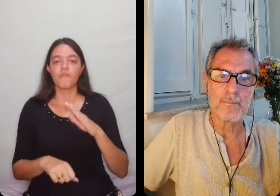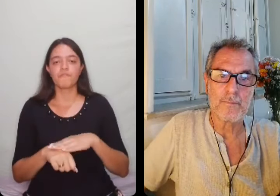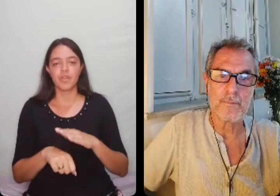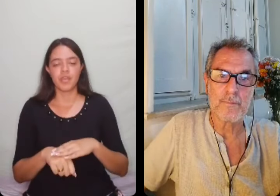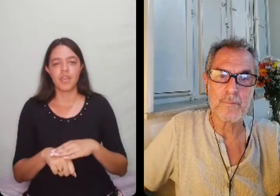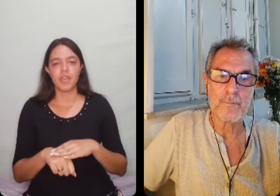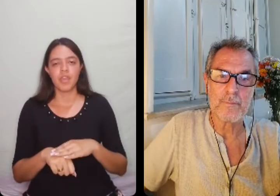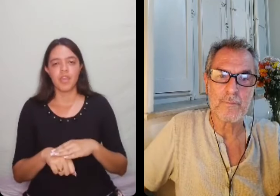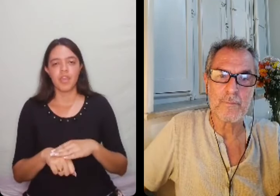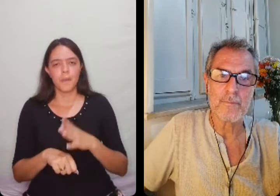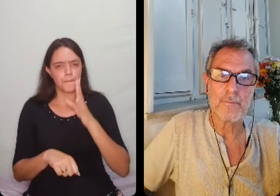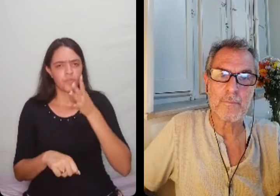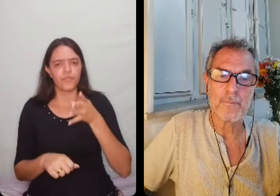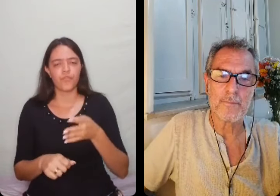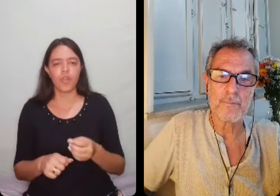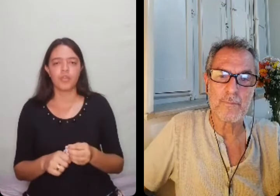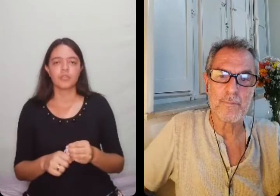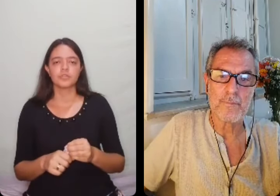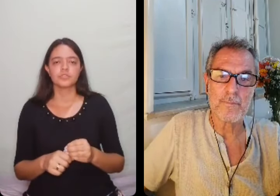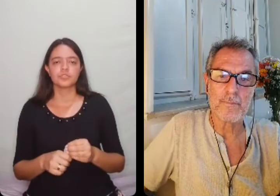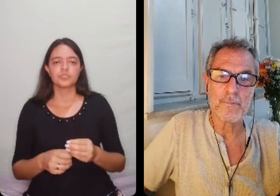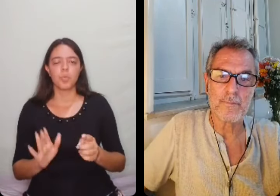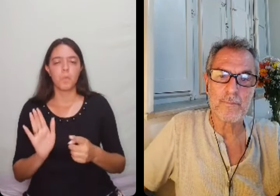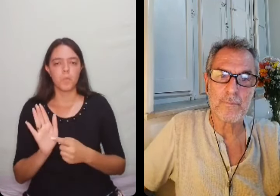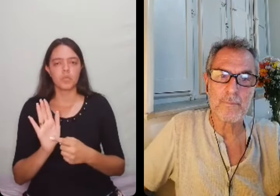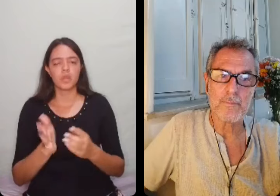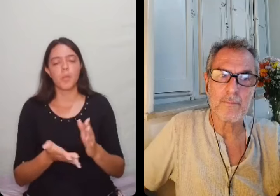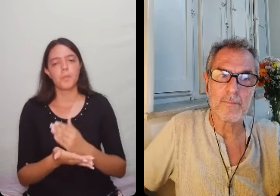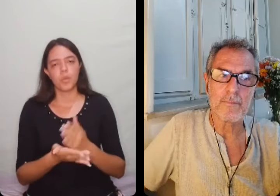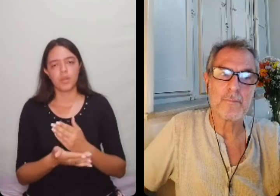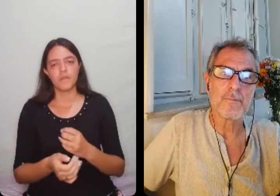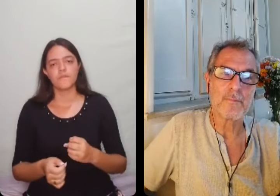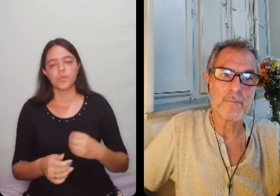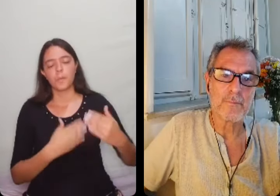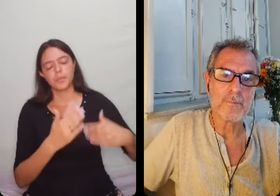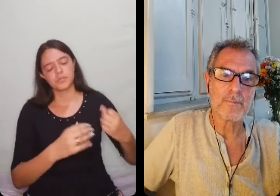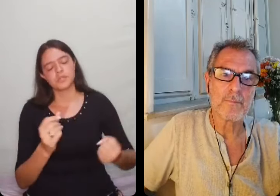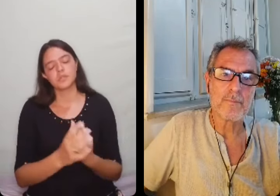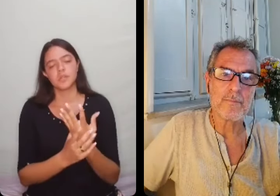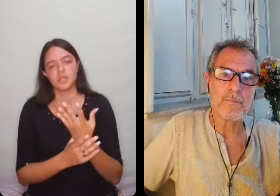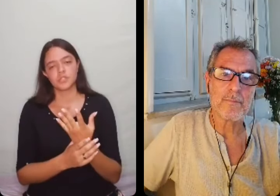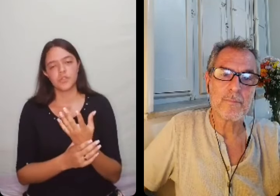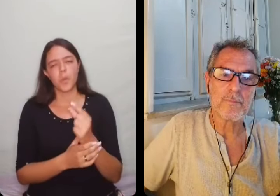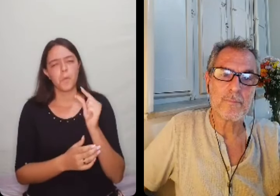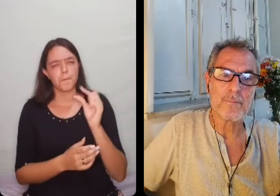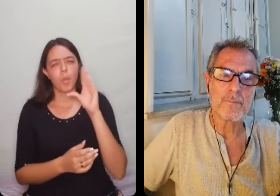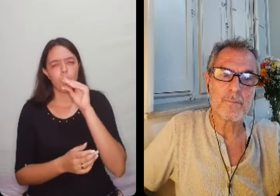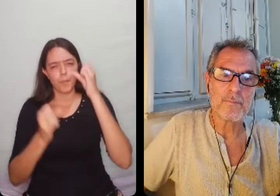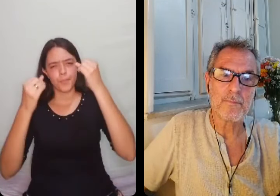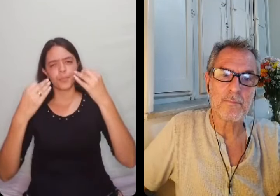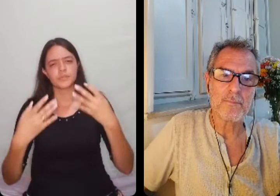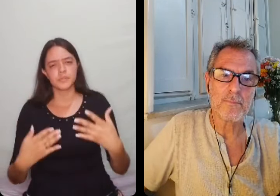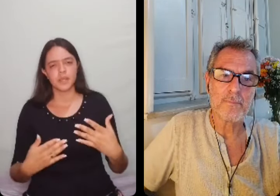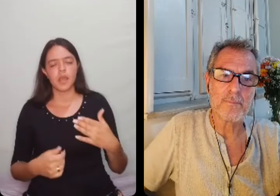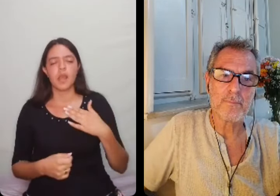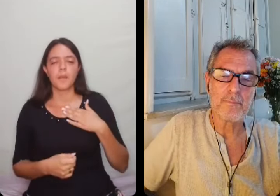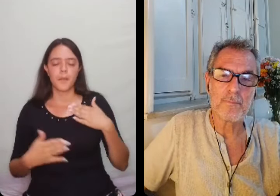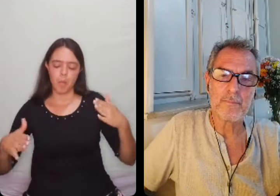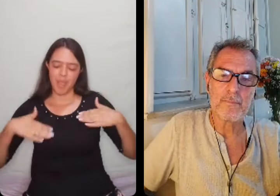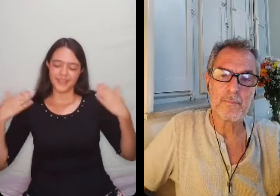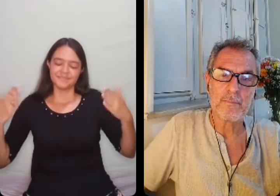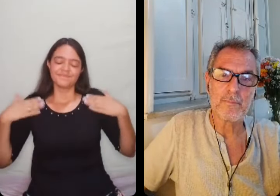livros, né, tem um capítulo sobre processos criativos, porque eu acho que isso é pouco falado, então, para mim, é uma alegria estar aqui também falando